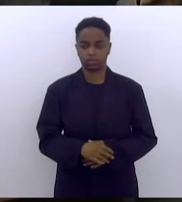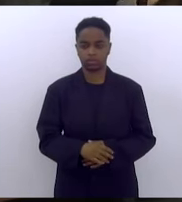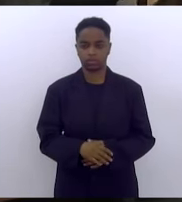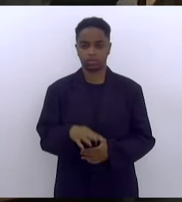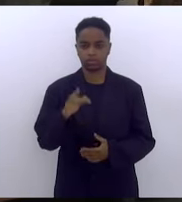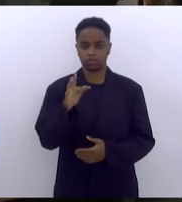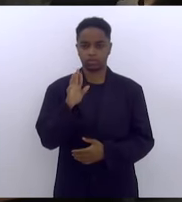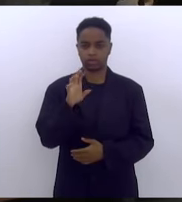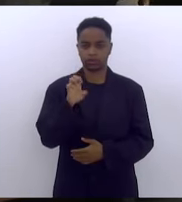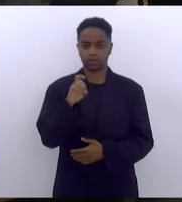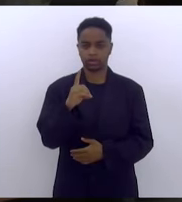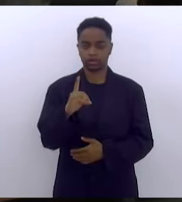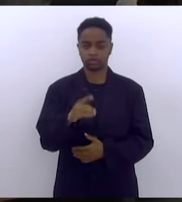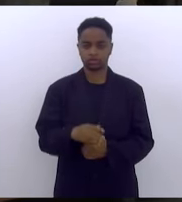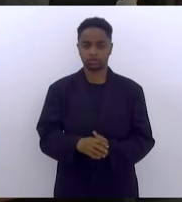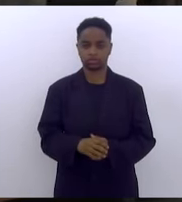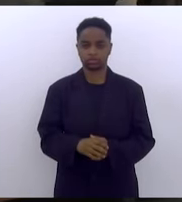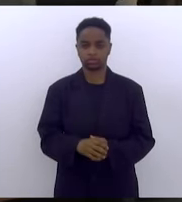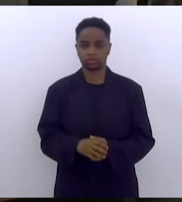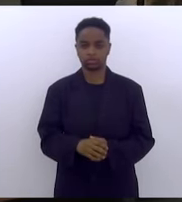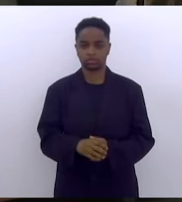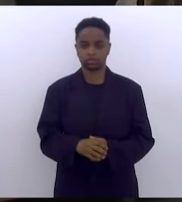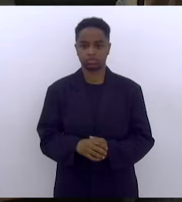Fred Pacheco.